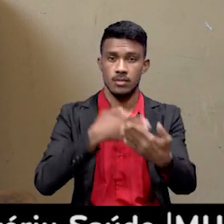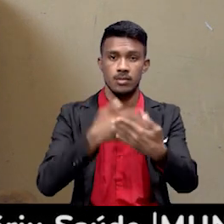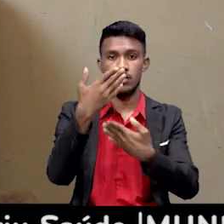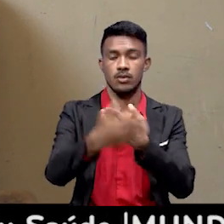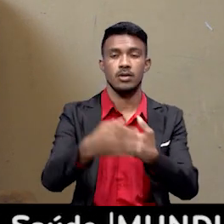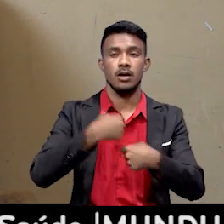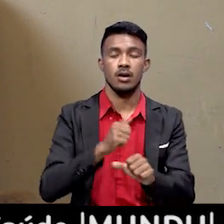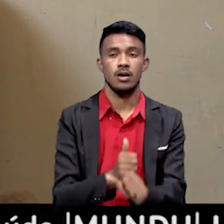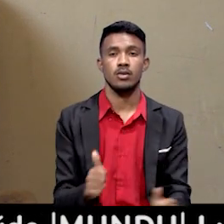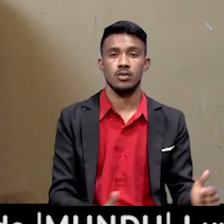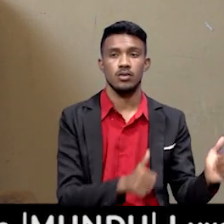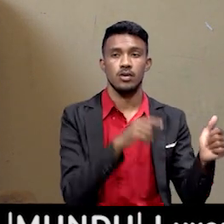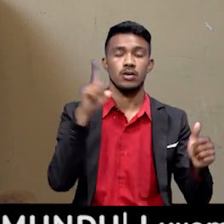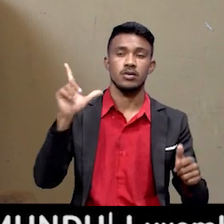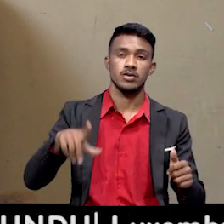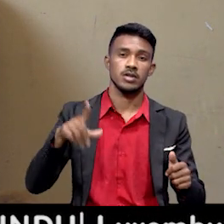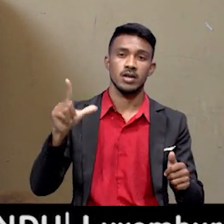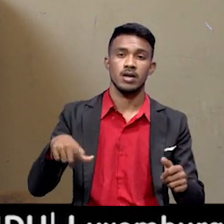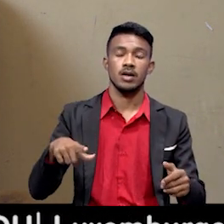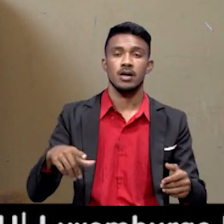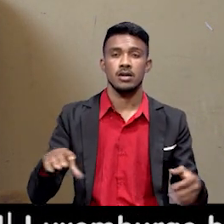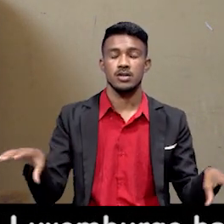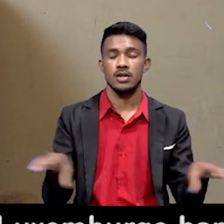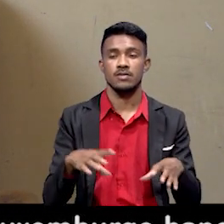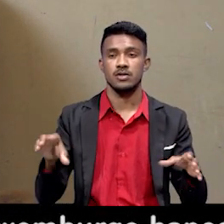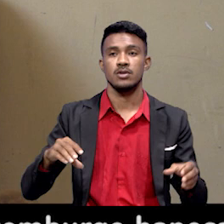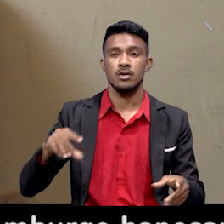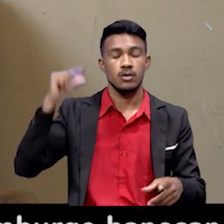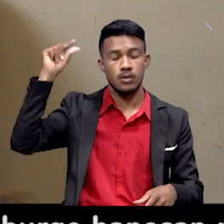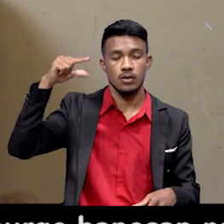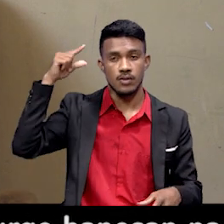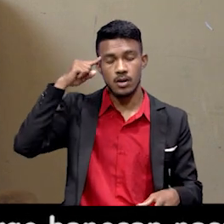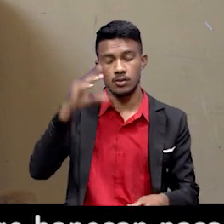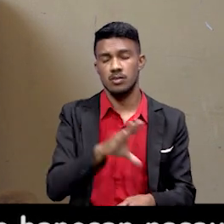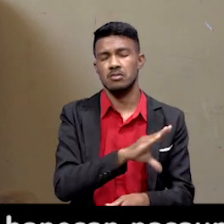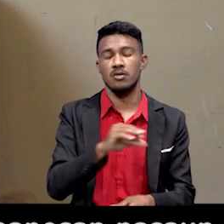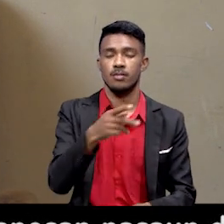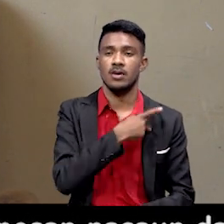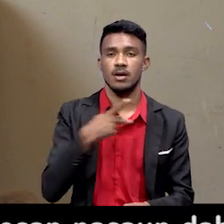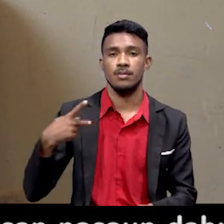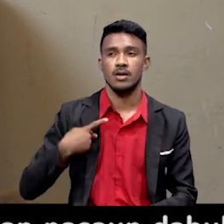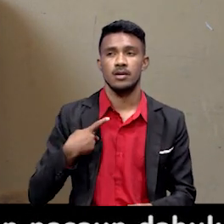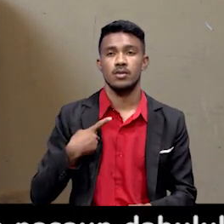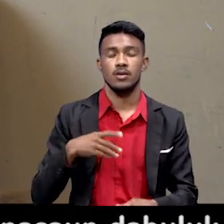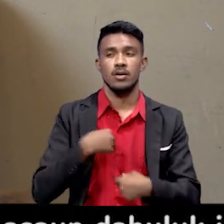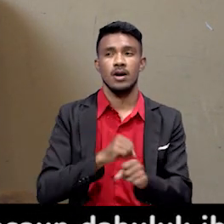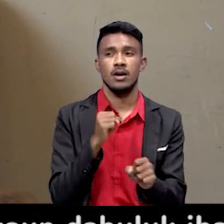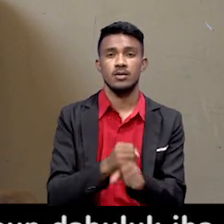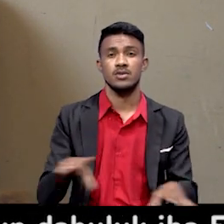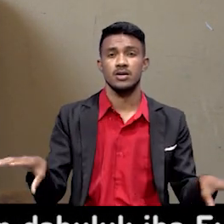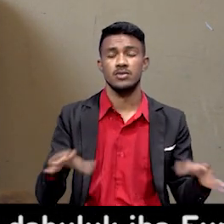aplica ursida quando regime na bede governo Fotunga ou parlamento halo ne aplica ba sira na be